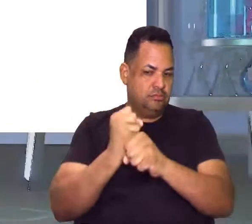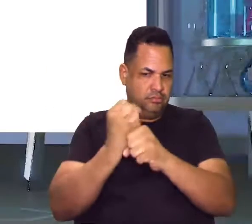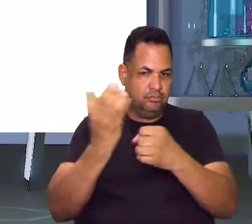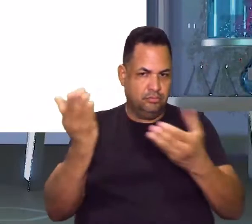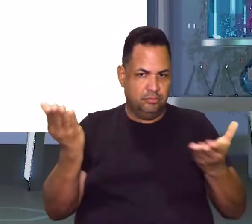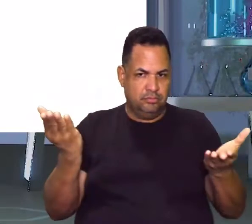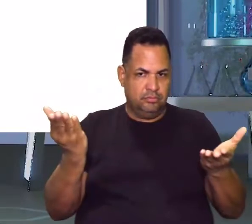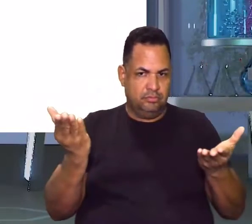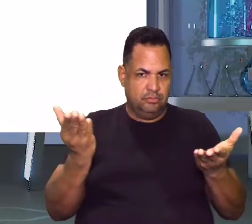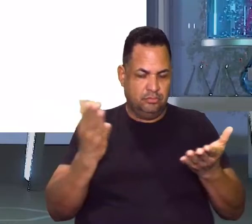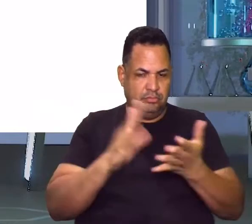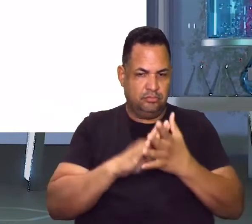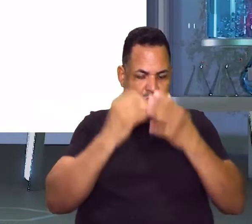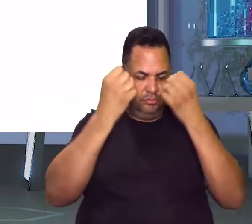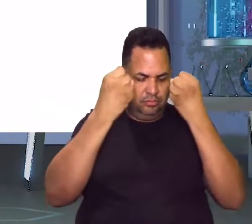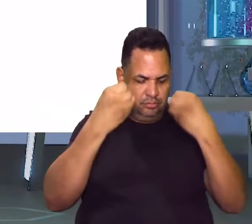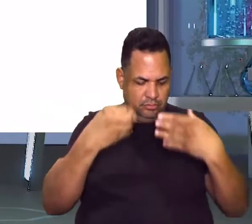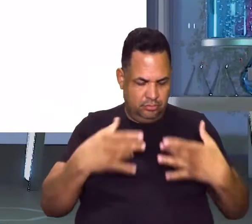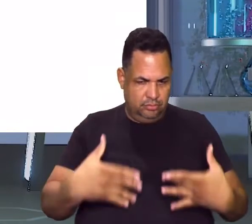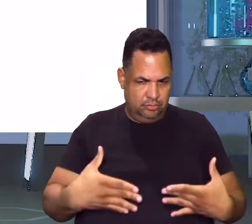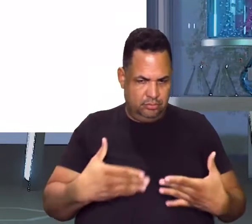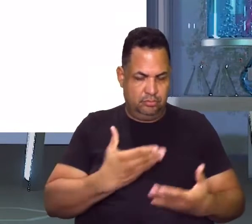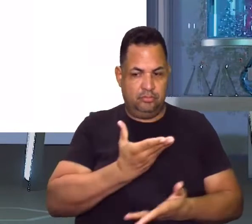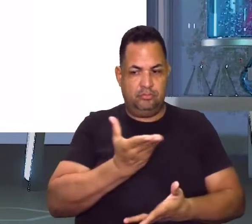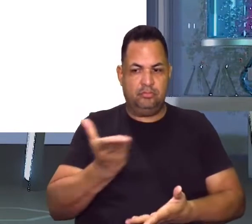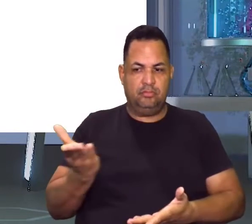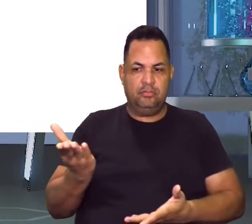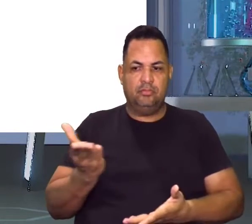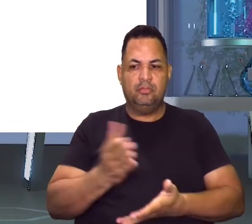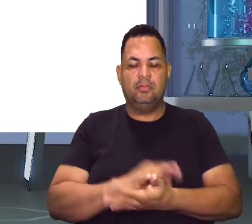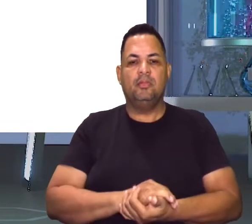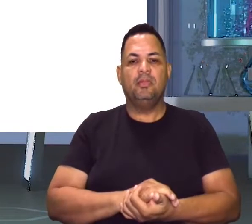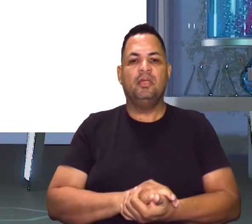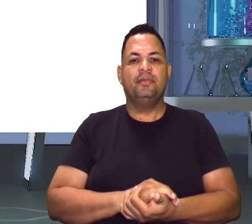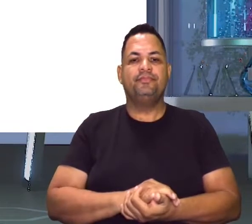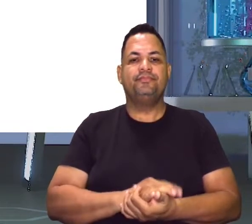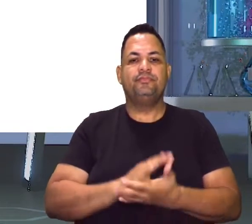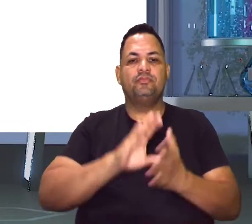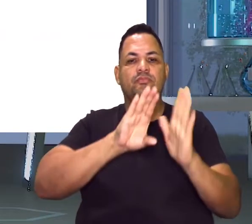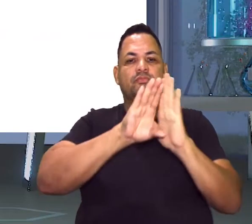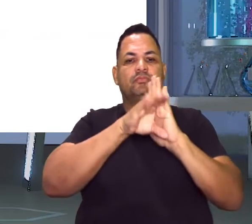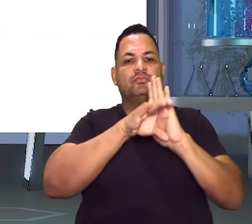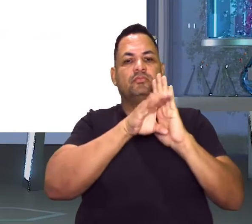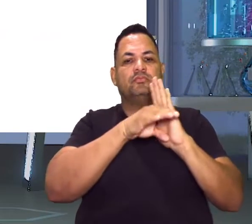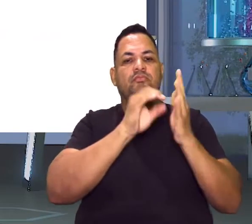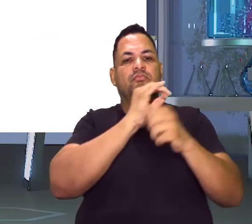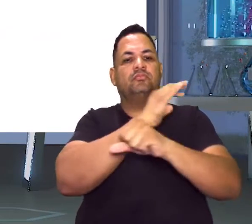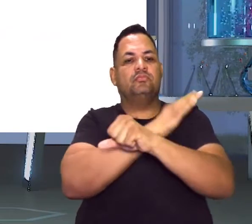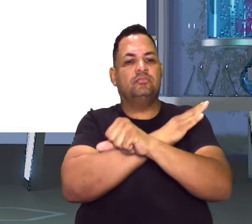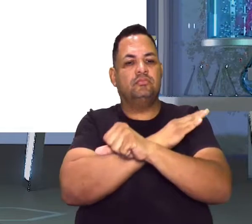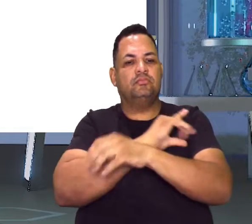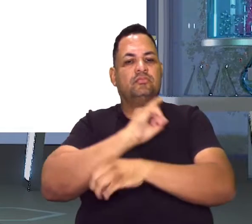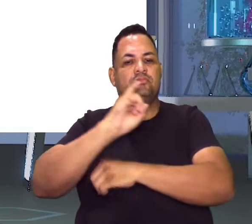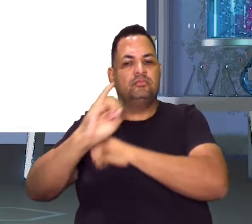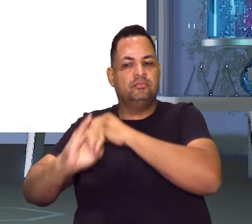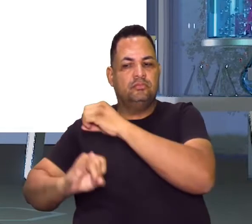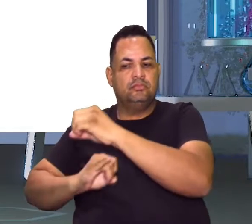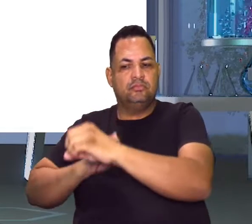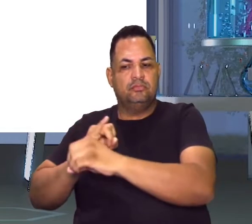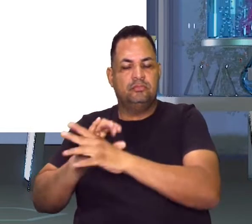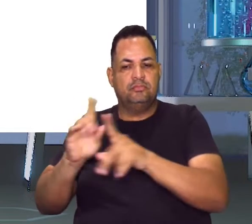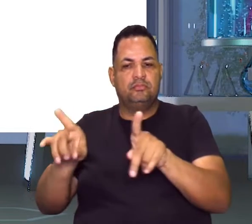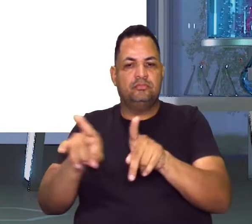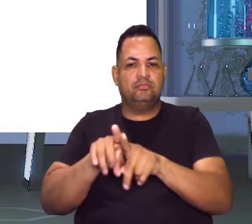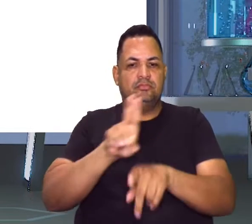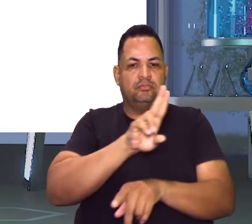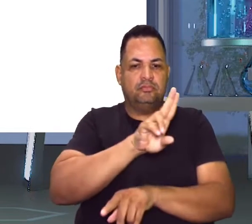acabei de comentar e fazer para você, sobre o conceito de ácido, sobre ionização,